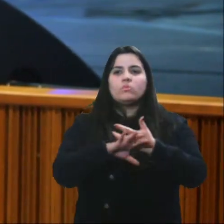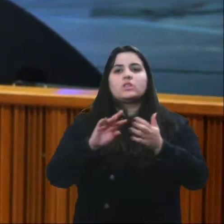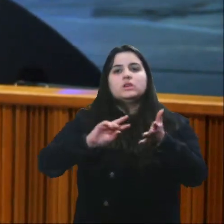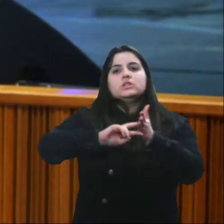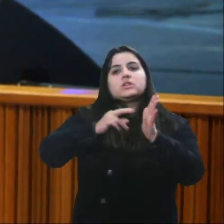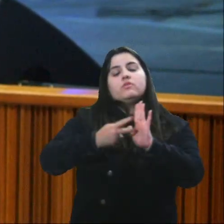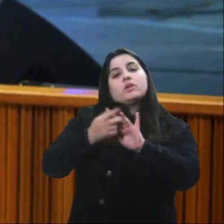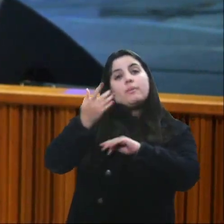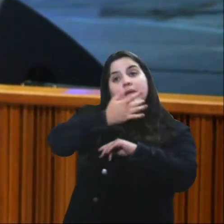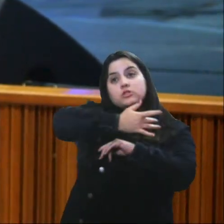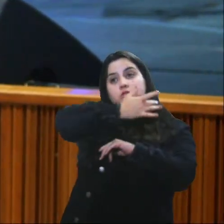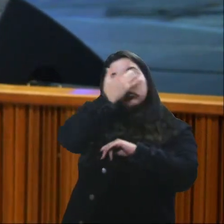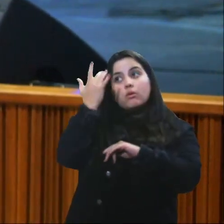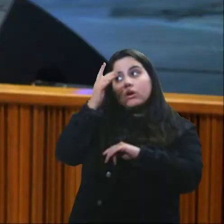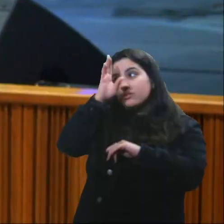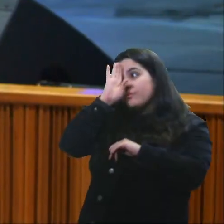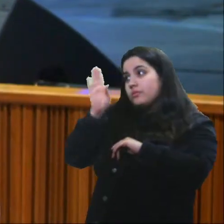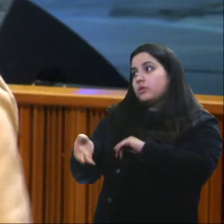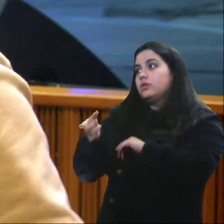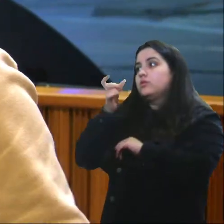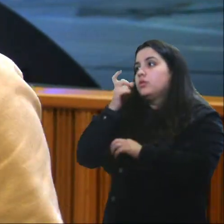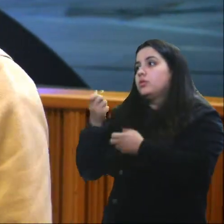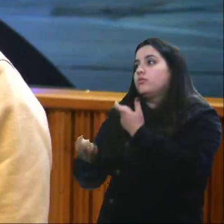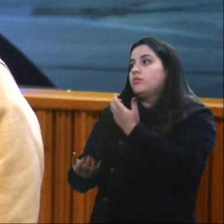estão sendo lançadas no fogo.